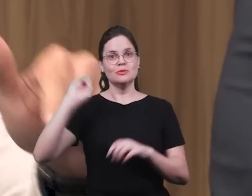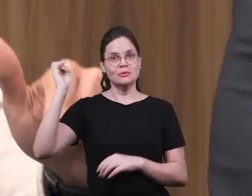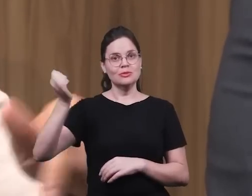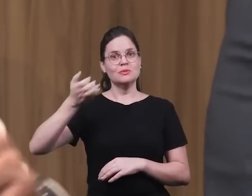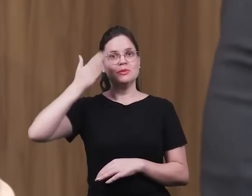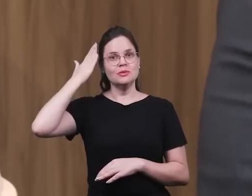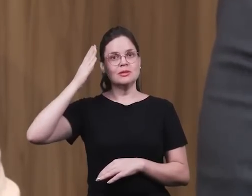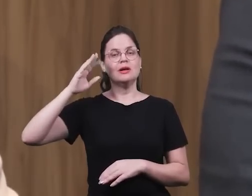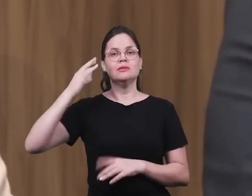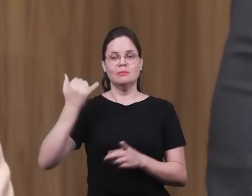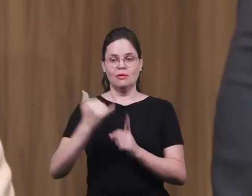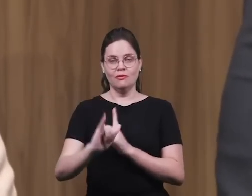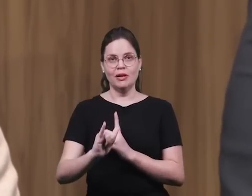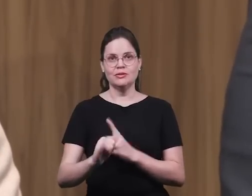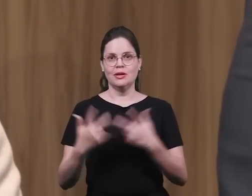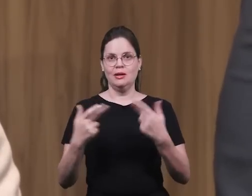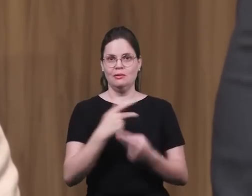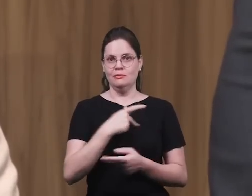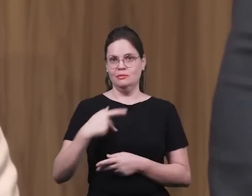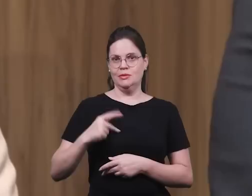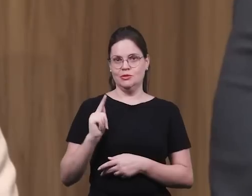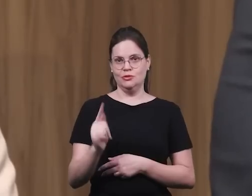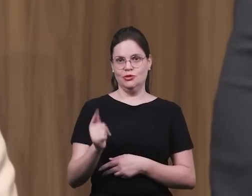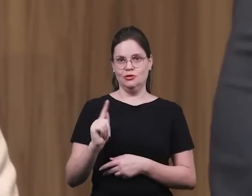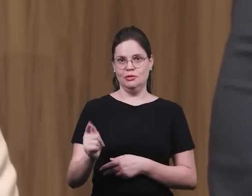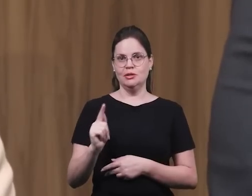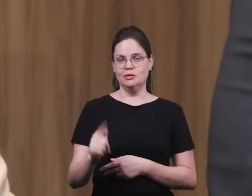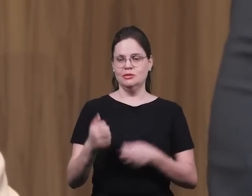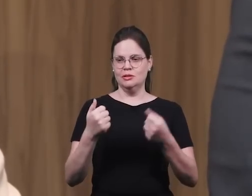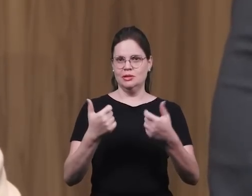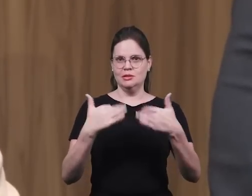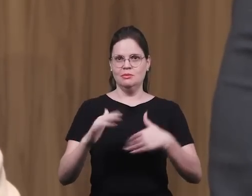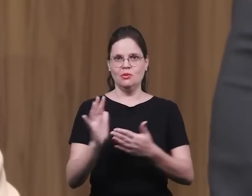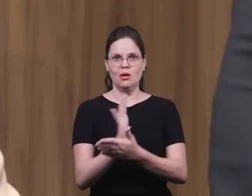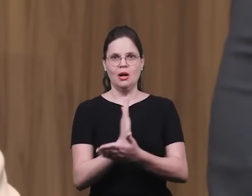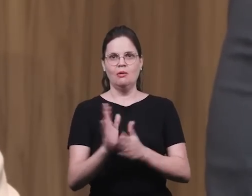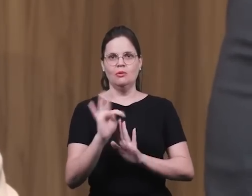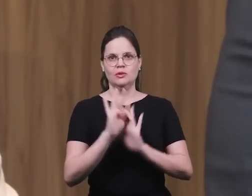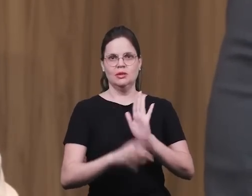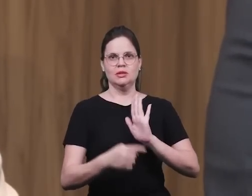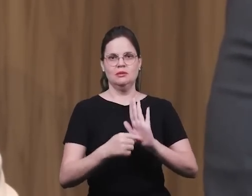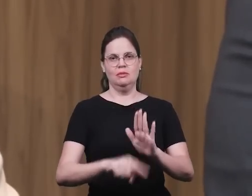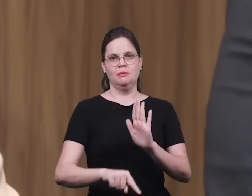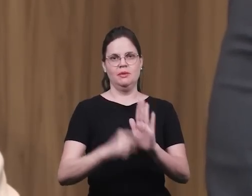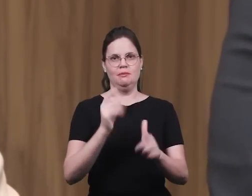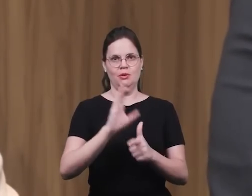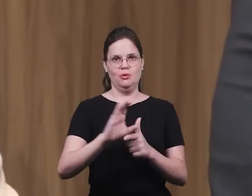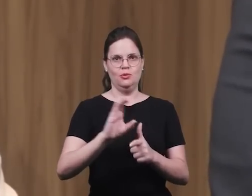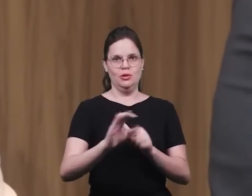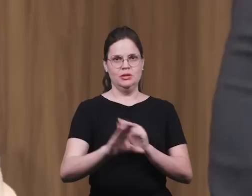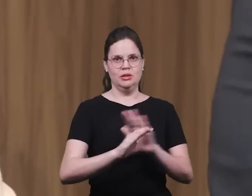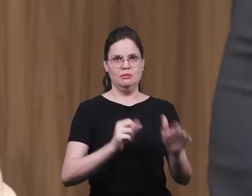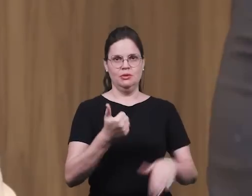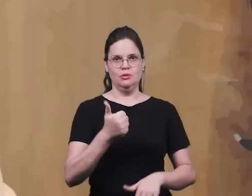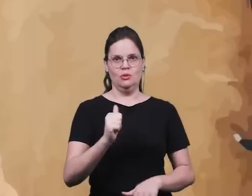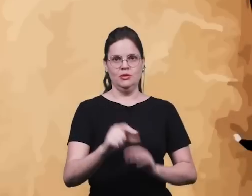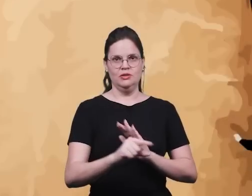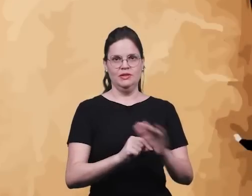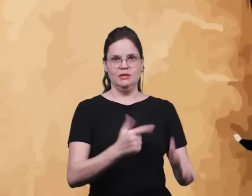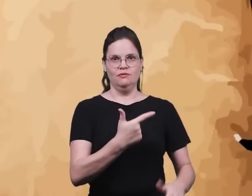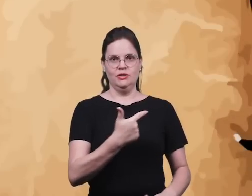do Espírito Santo. O pastor Gideutil usou alguns textos aqui no início, que está aqui na primeira carta aos Coríntios, capítulo 11, verso